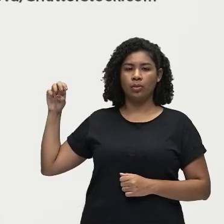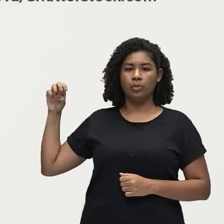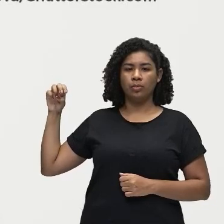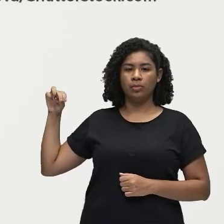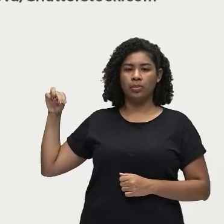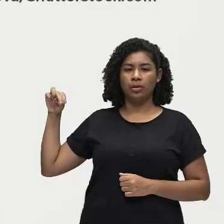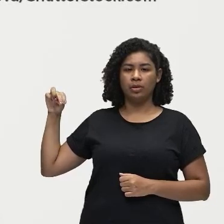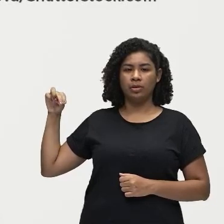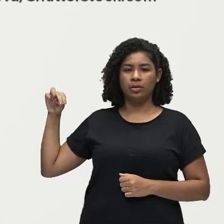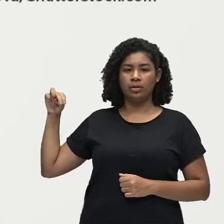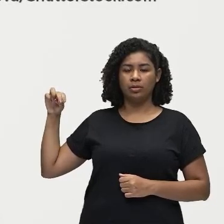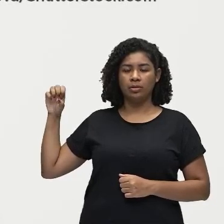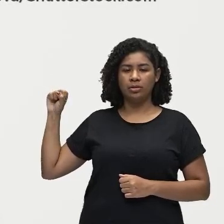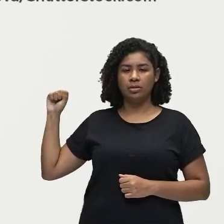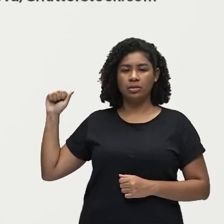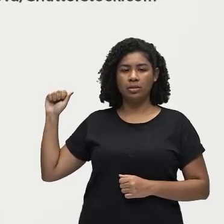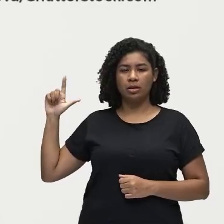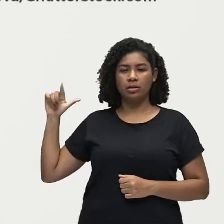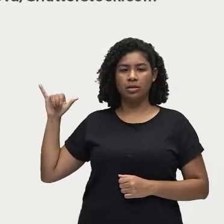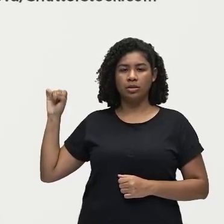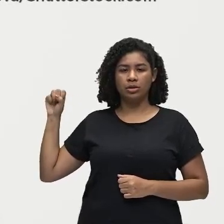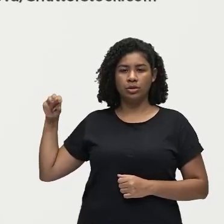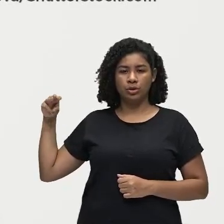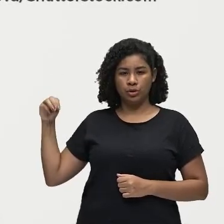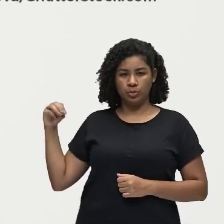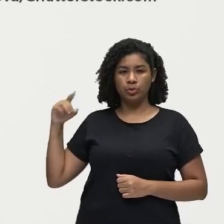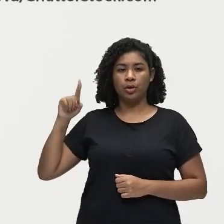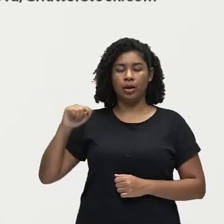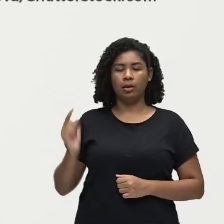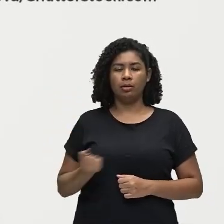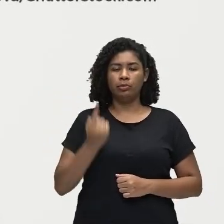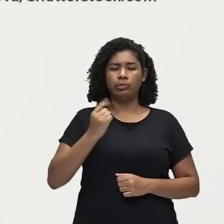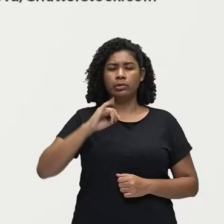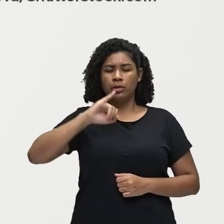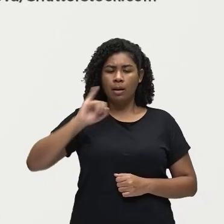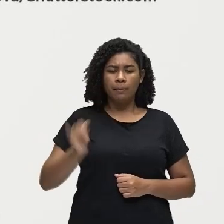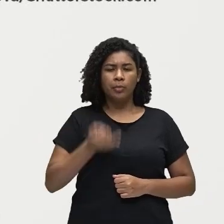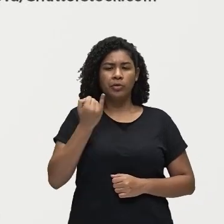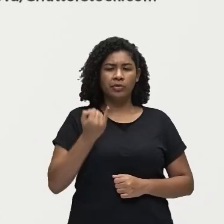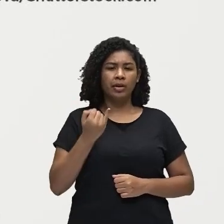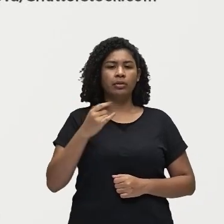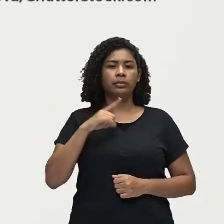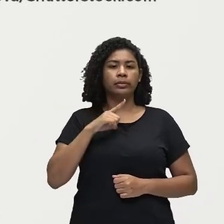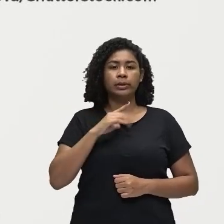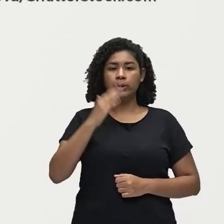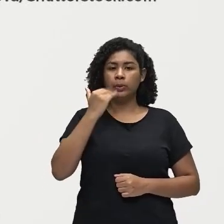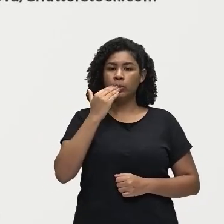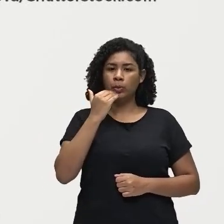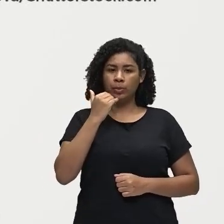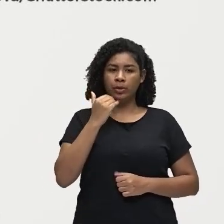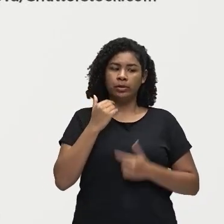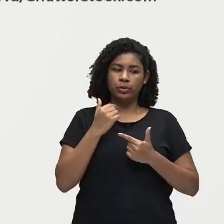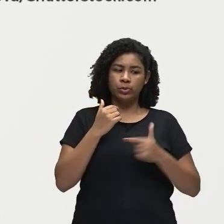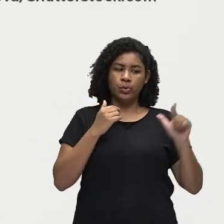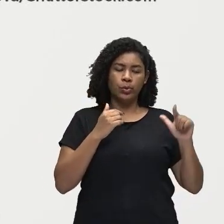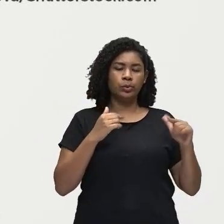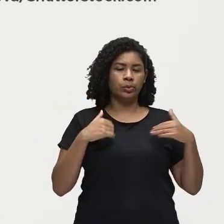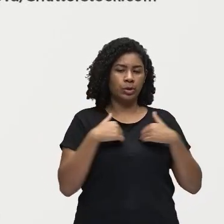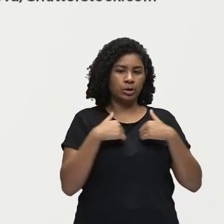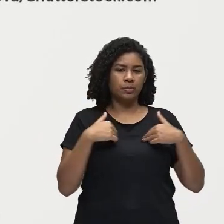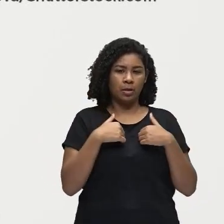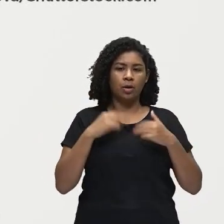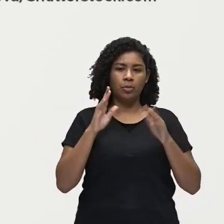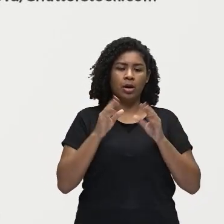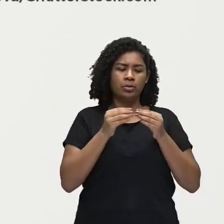que é a associação em que um indivíduo se aproveita dos restos de alimentares de outro sem